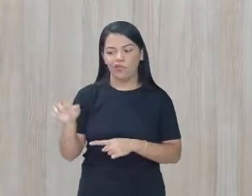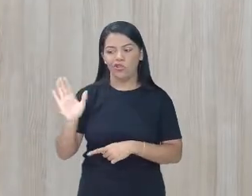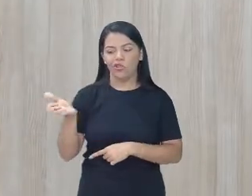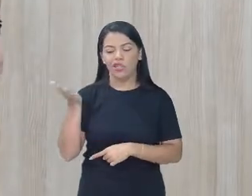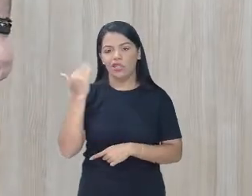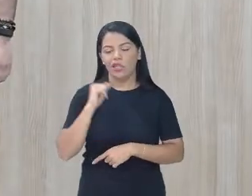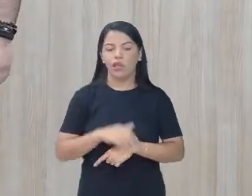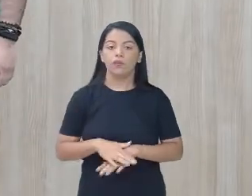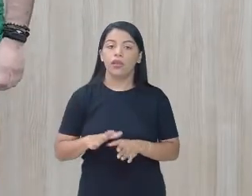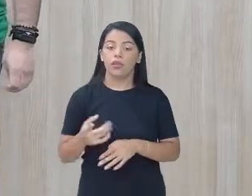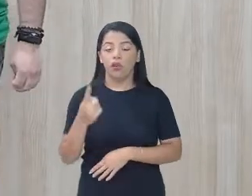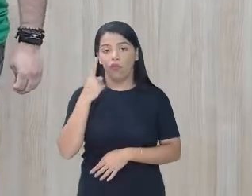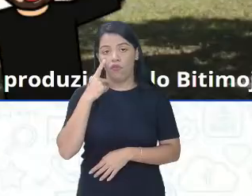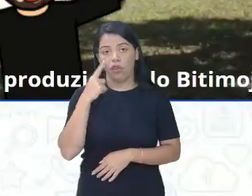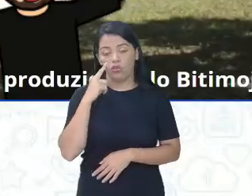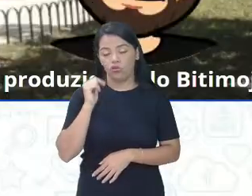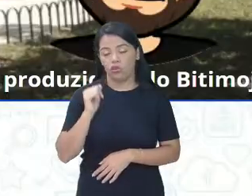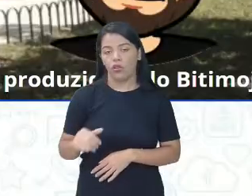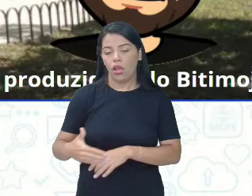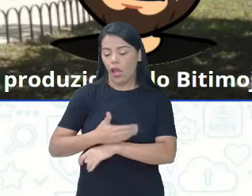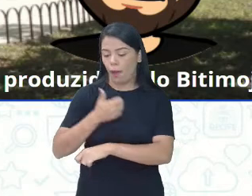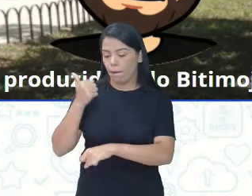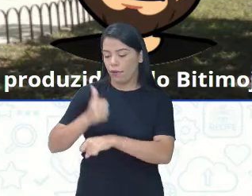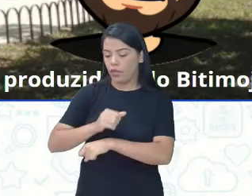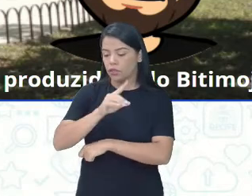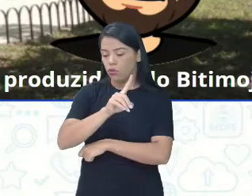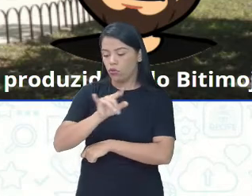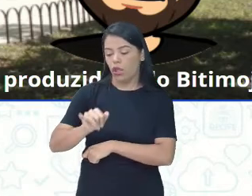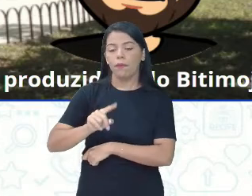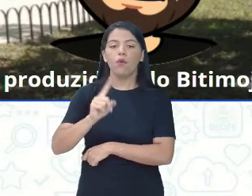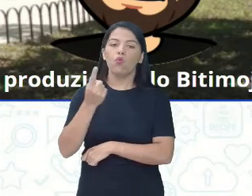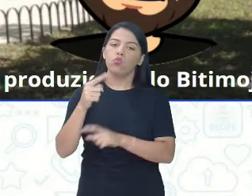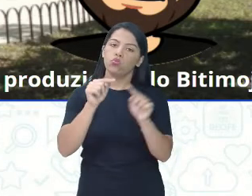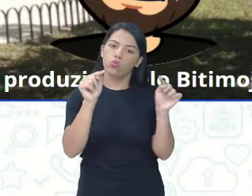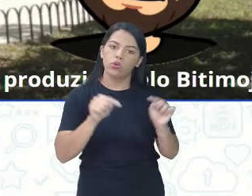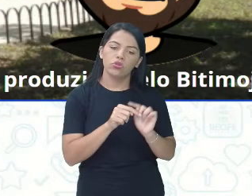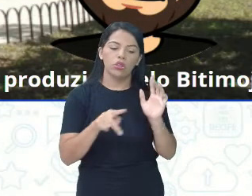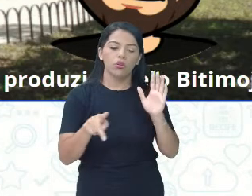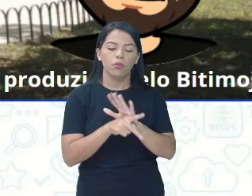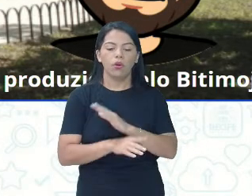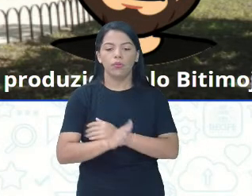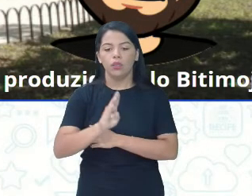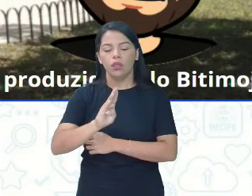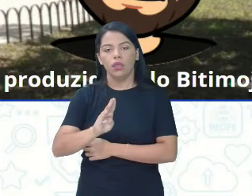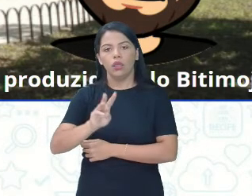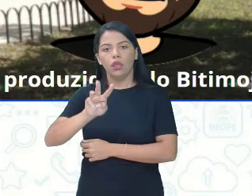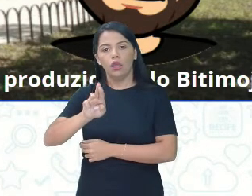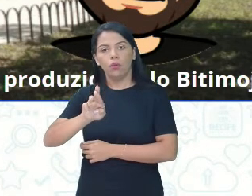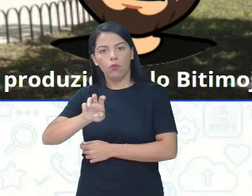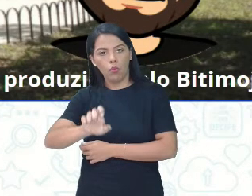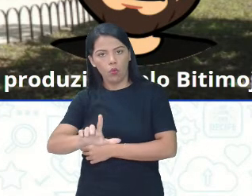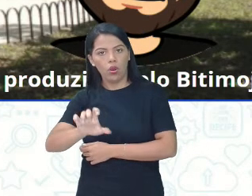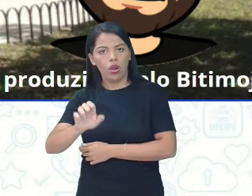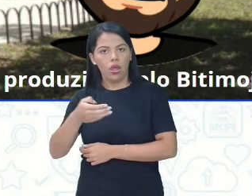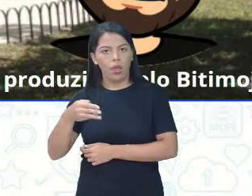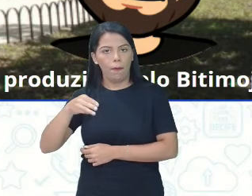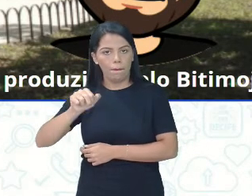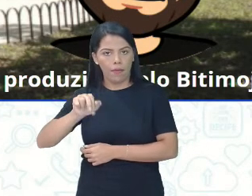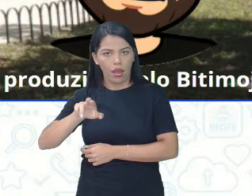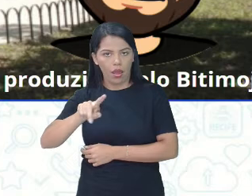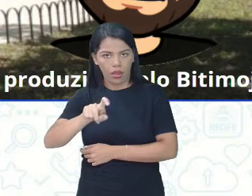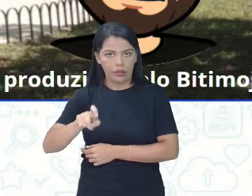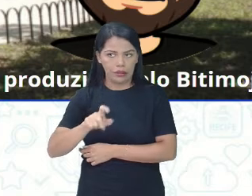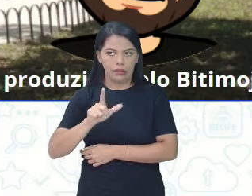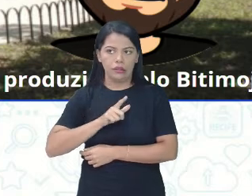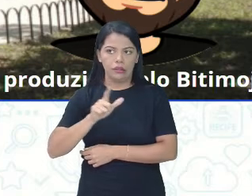veja, a Praça do Derby, né, é uma praça, né, um dos projetos do Burle Marx, né, entre 1934 e 1937. Ele dirigiu